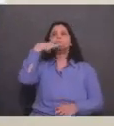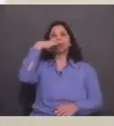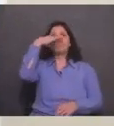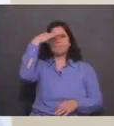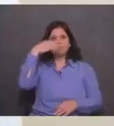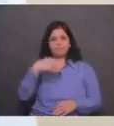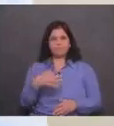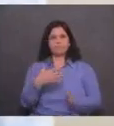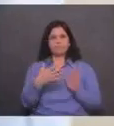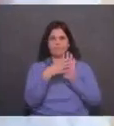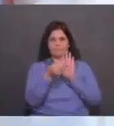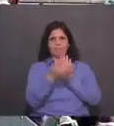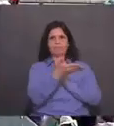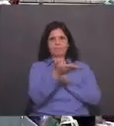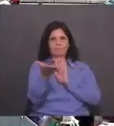Deum,